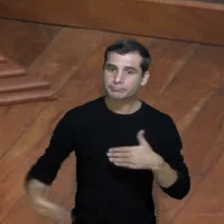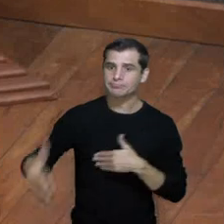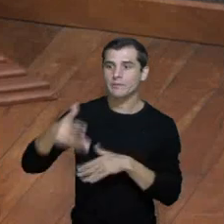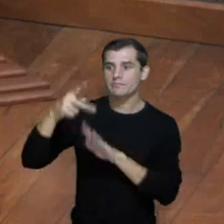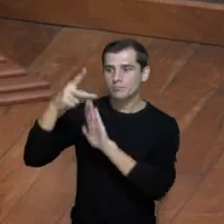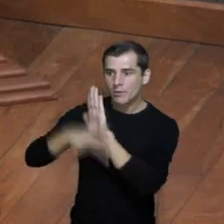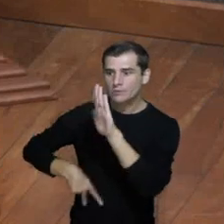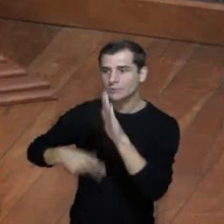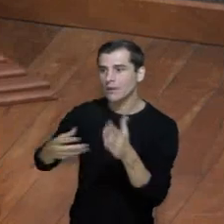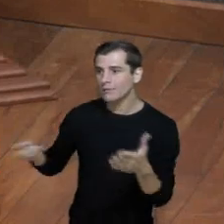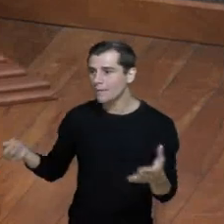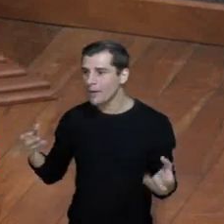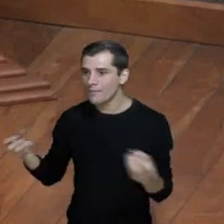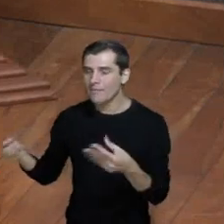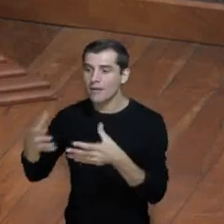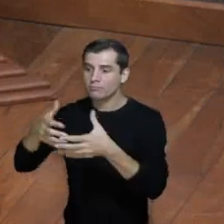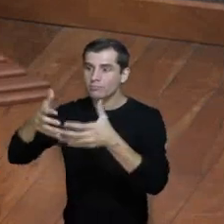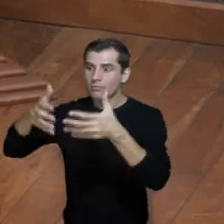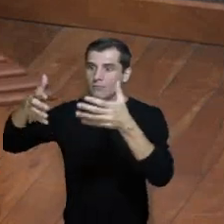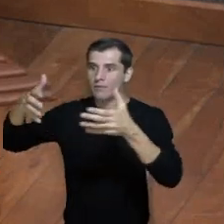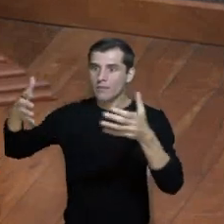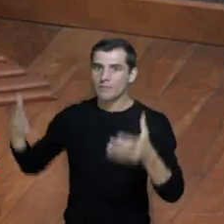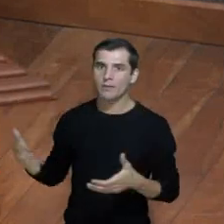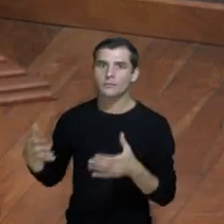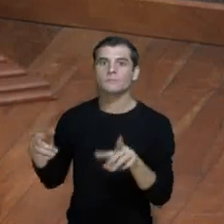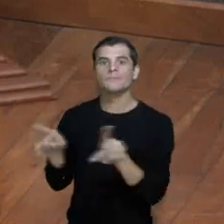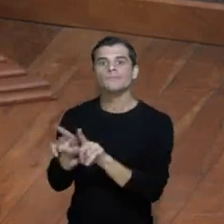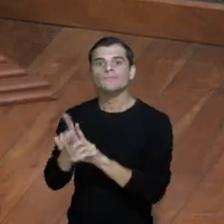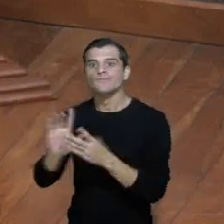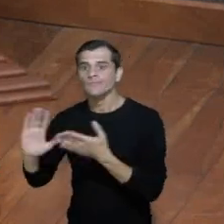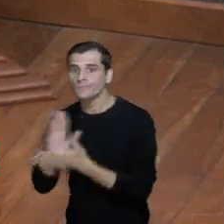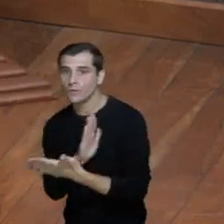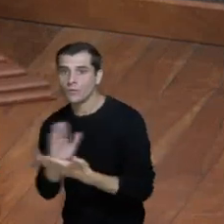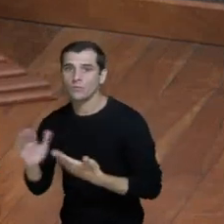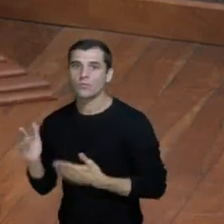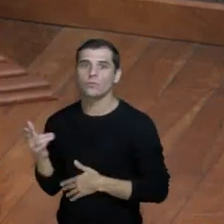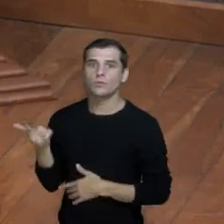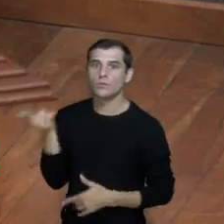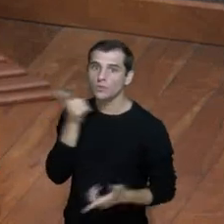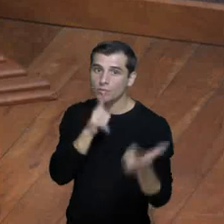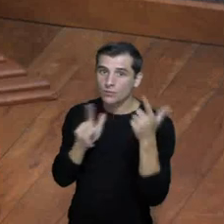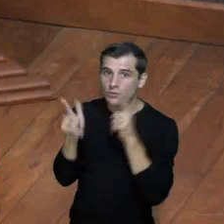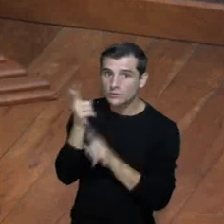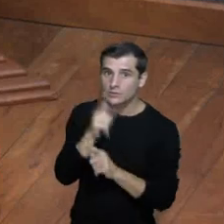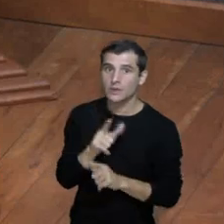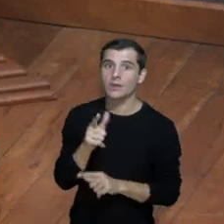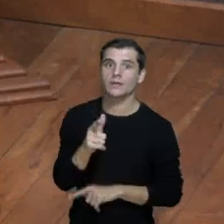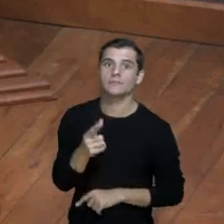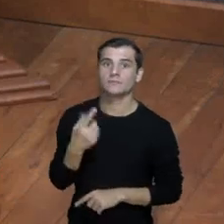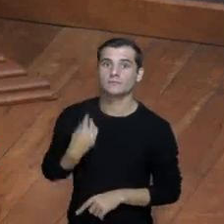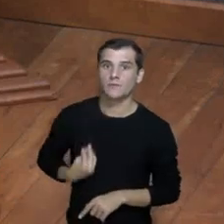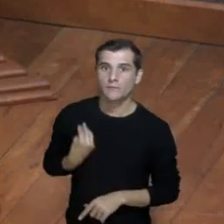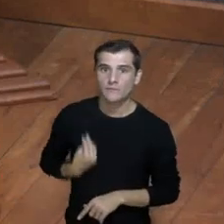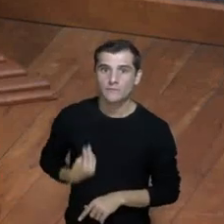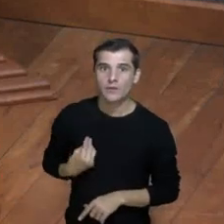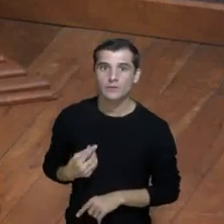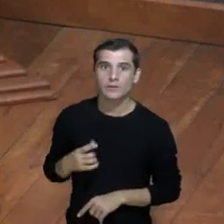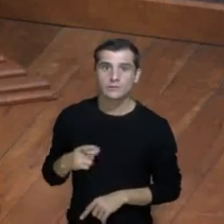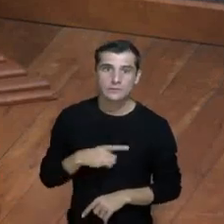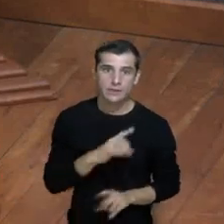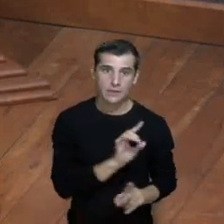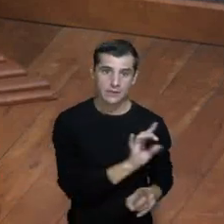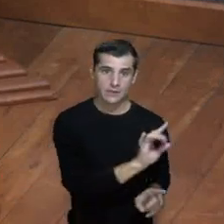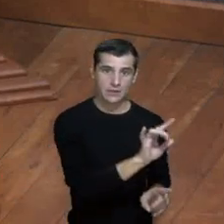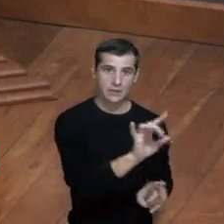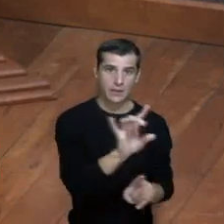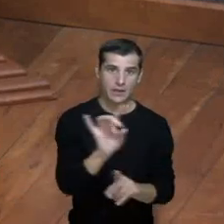a par de fugir de pegadinhas fugir de armadilhas e aqui digo para vocês cada um vota em quem quiser cada